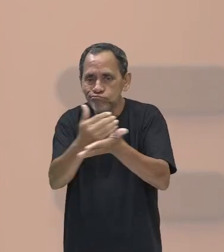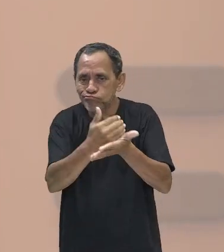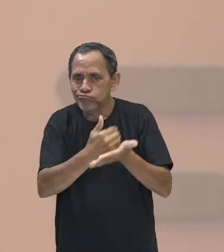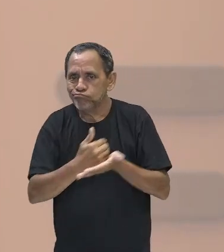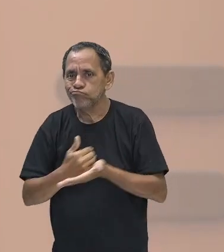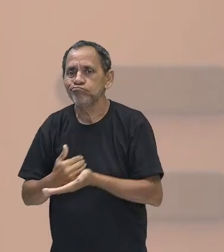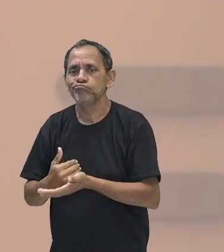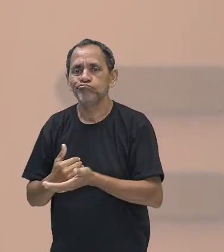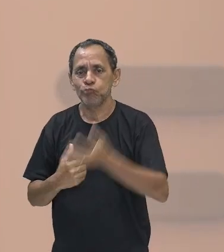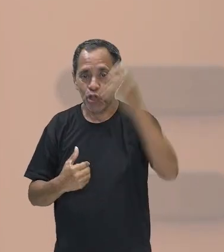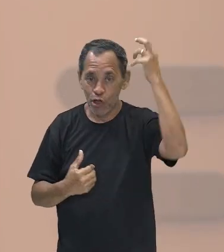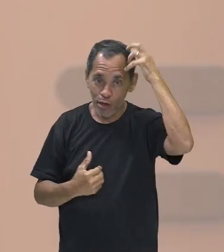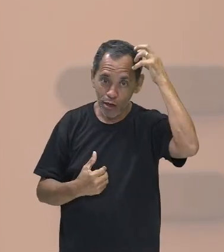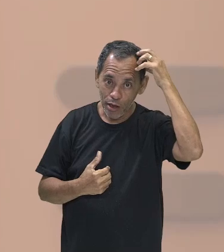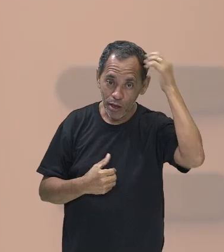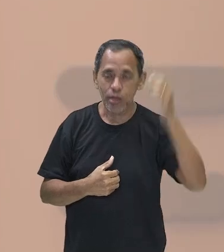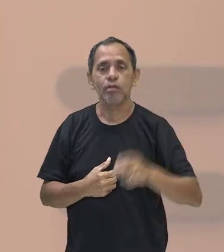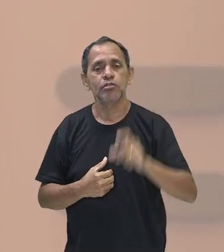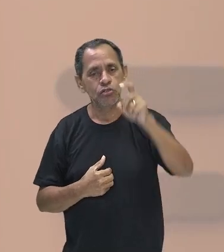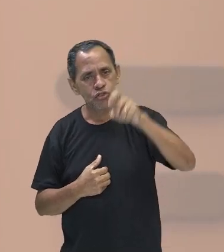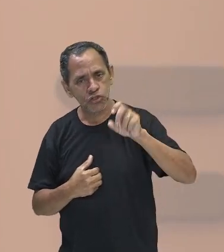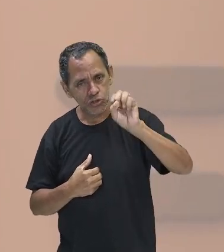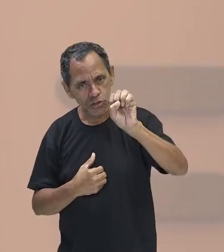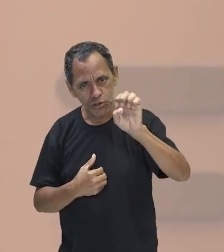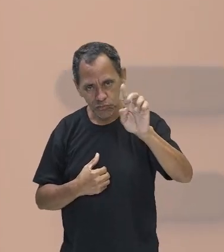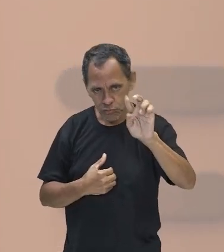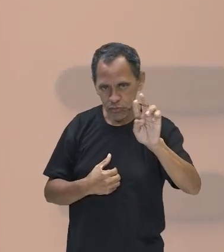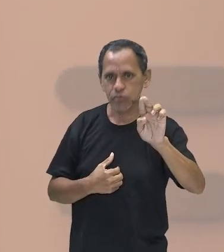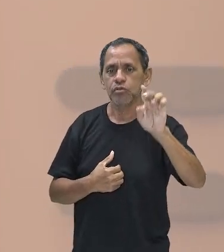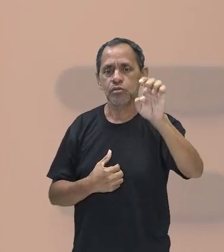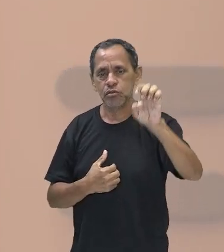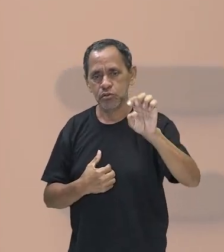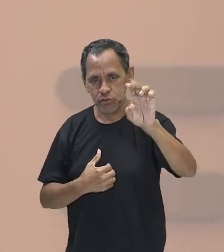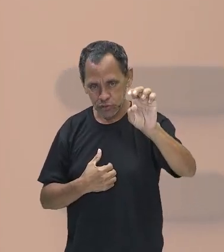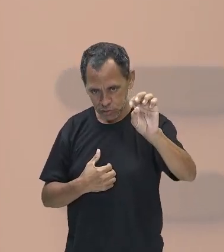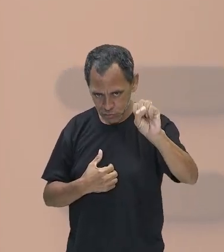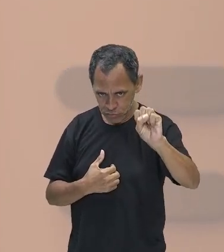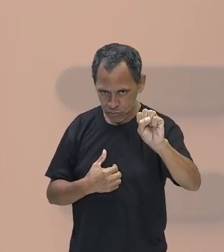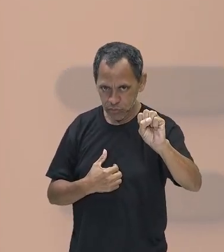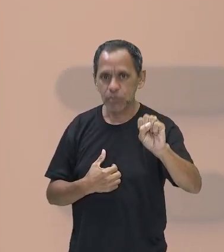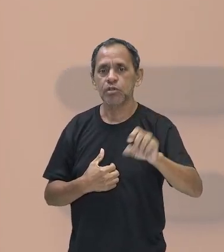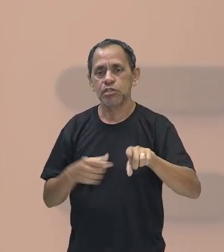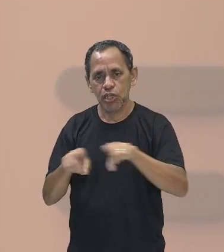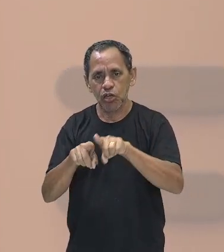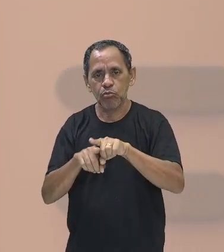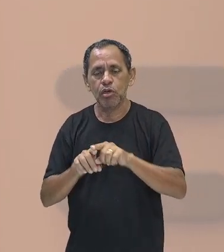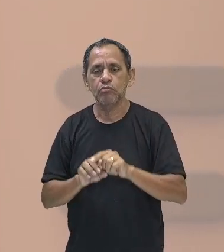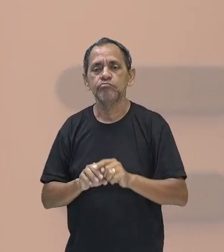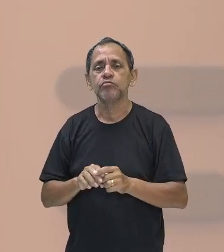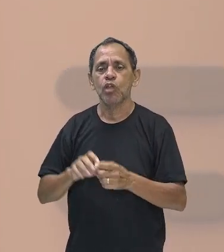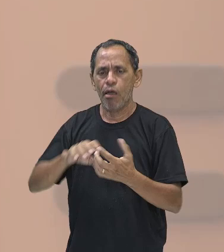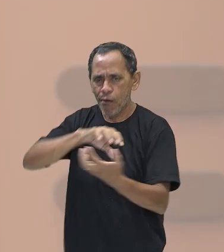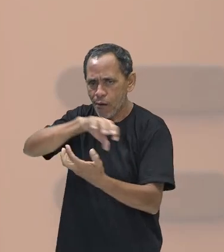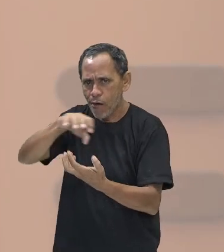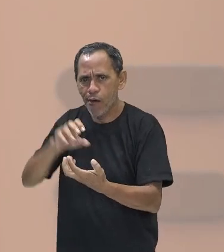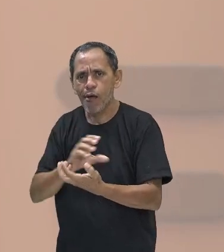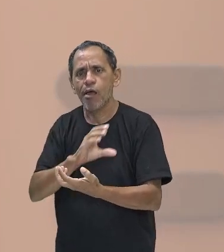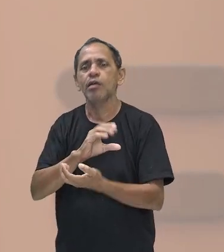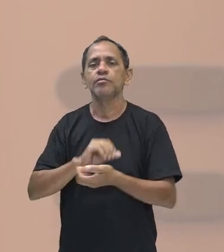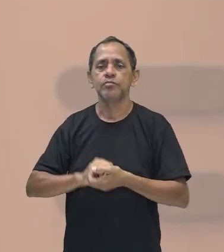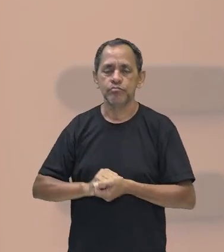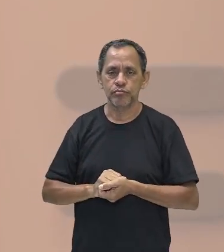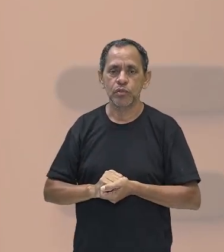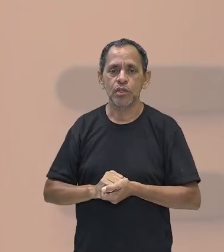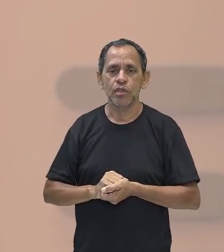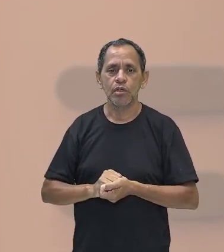pensar em uma nova contraofensiva. Então, a gente vai ver que dessa parte continental, a gente consegue, então, aí barrar,